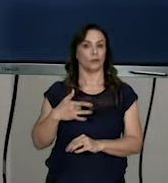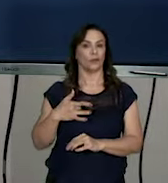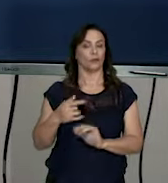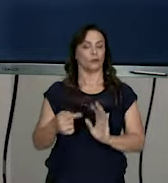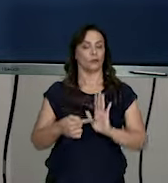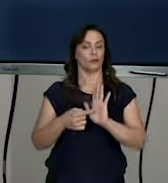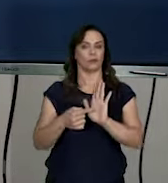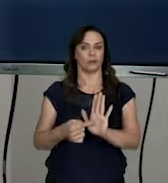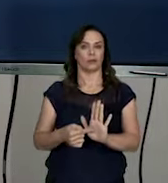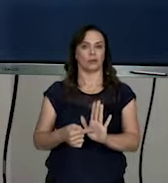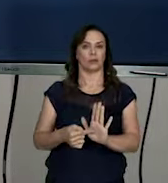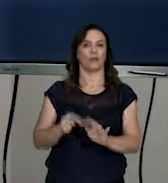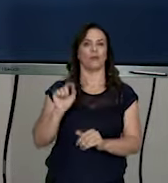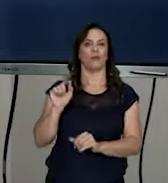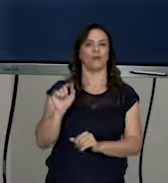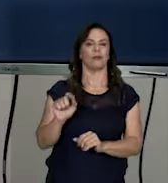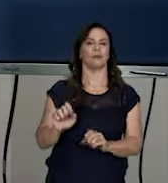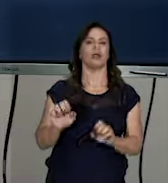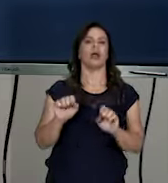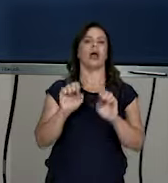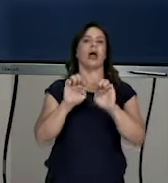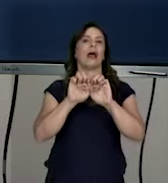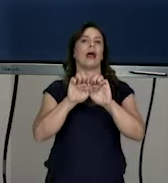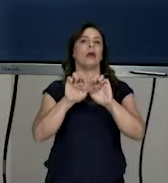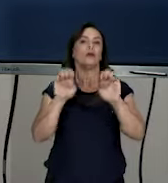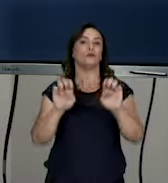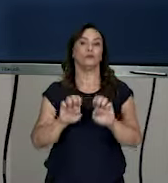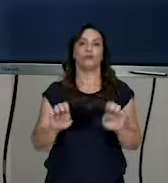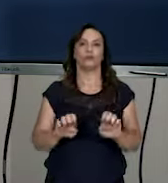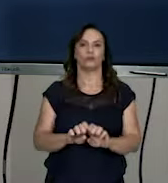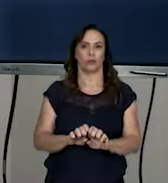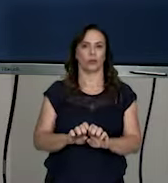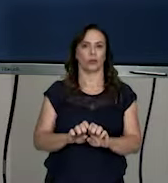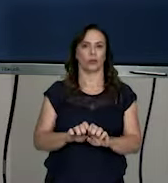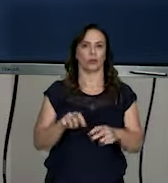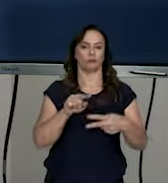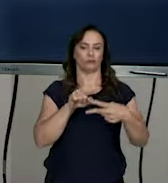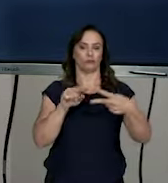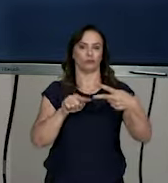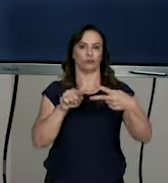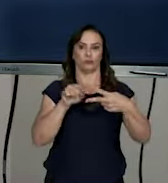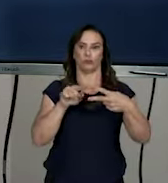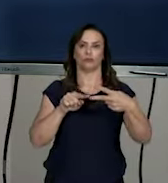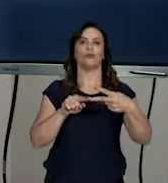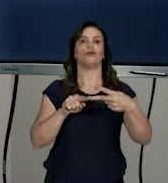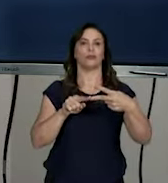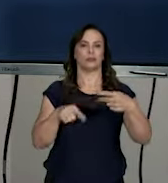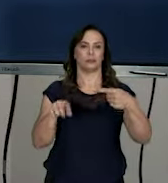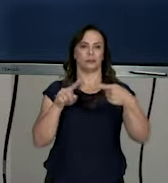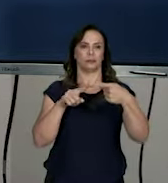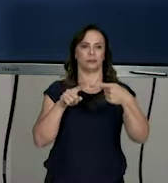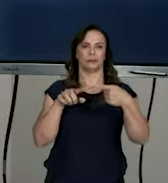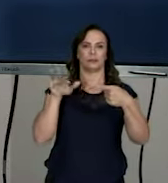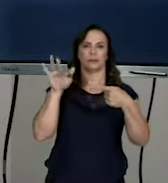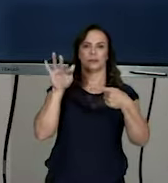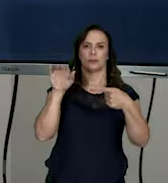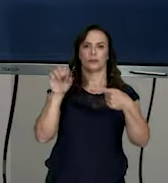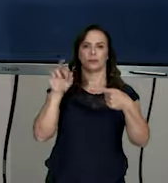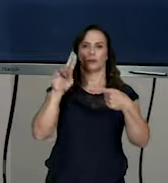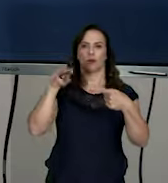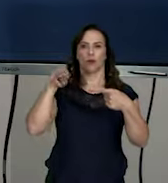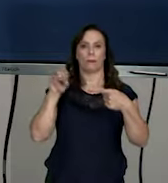exemplo a estrutura de duas delas. A estrutura do formol, que é uma substância utilizada na medicina